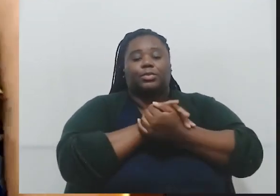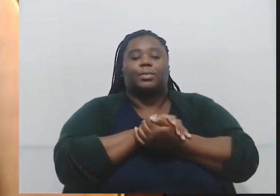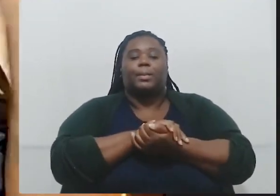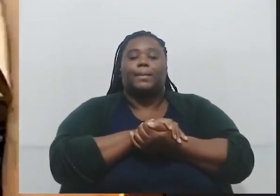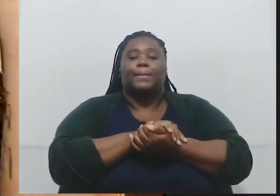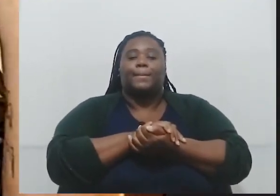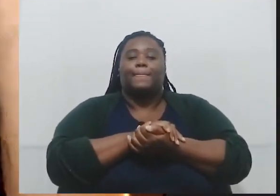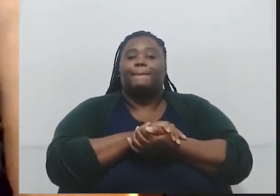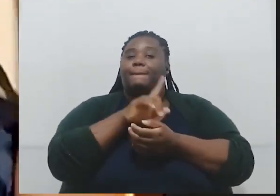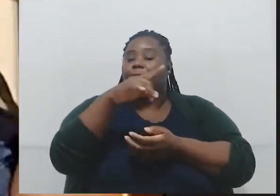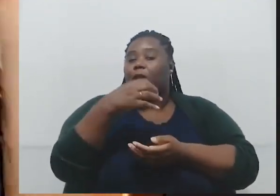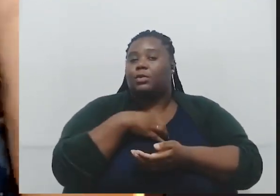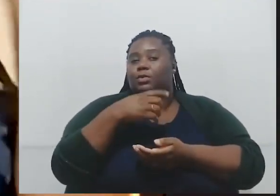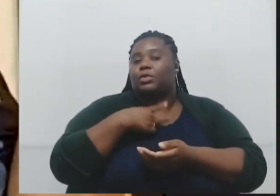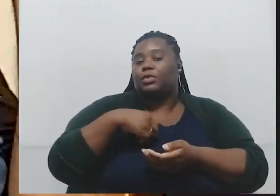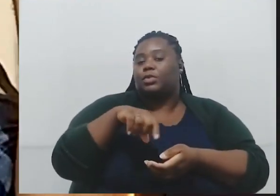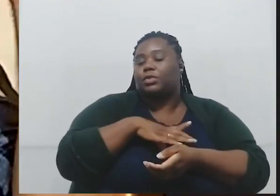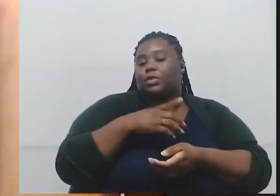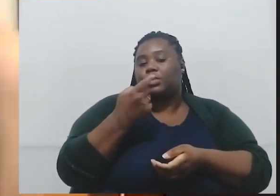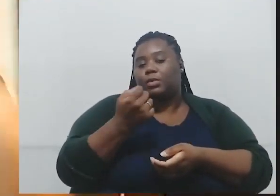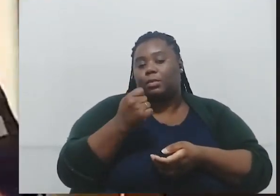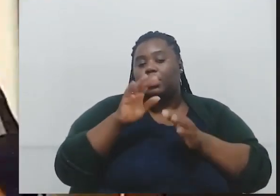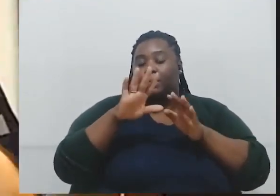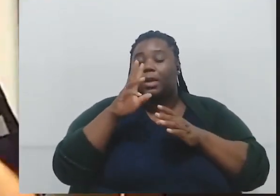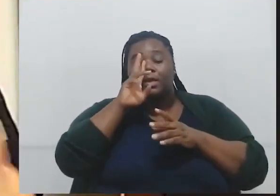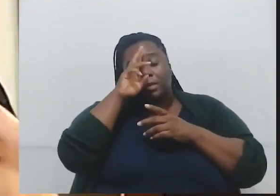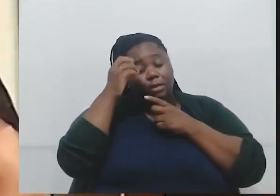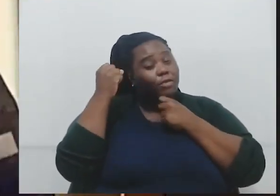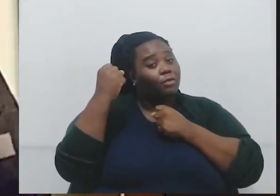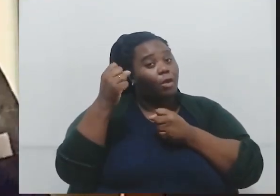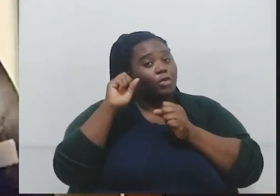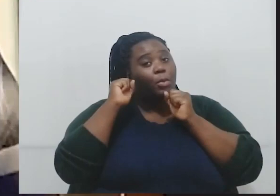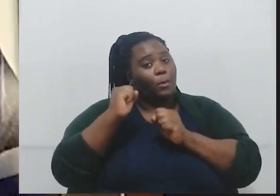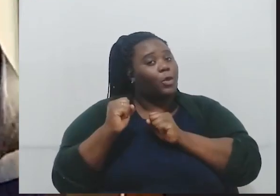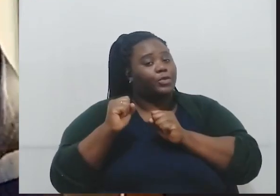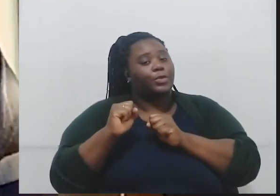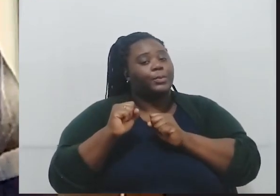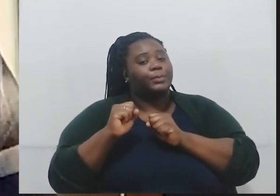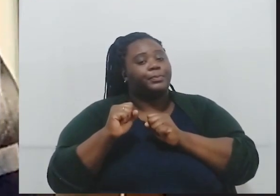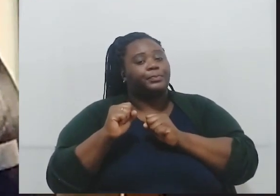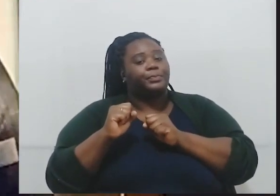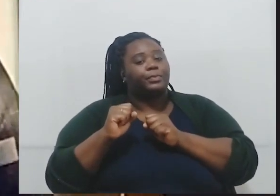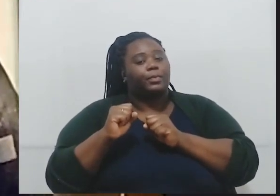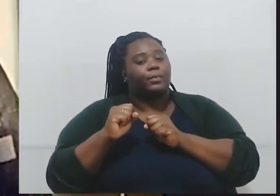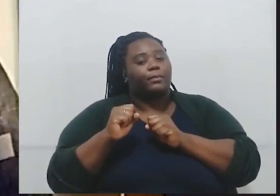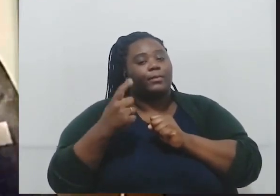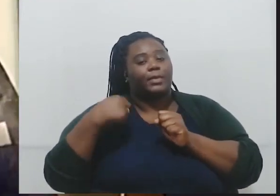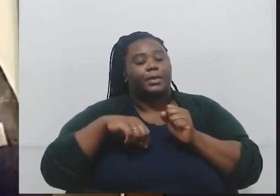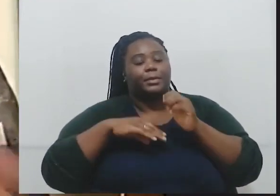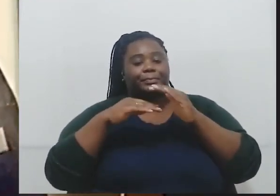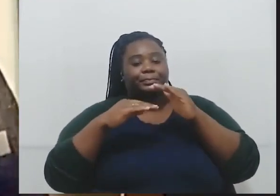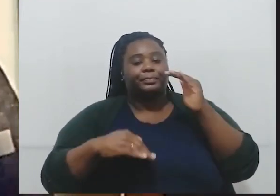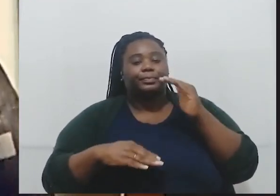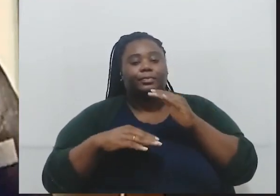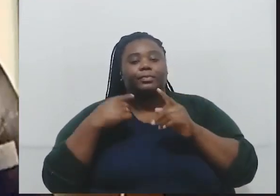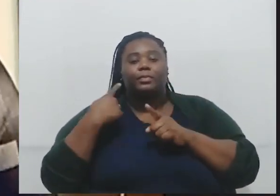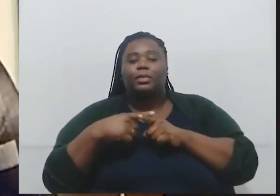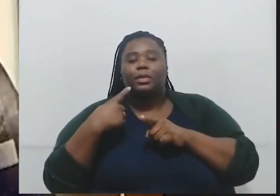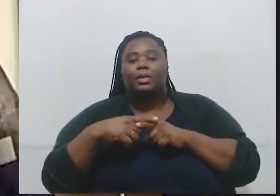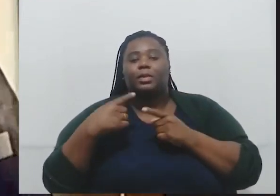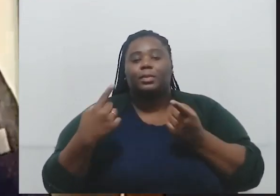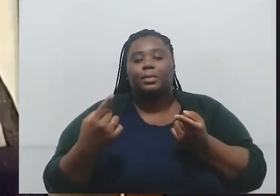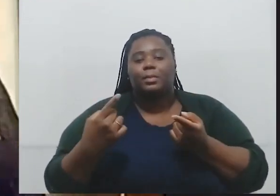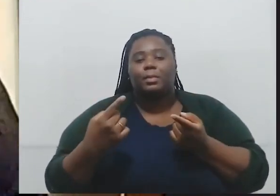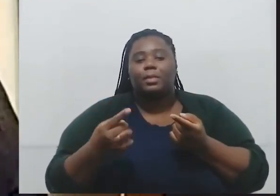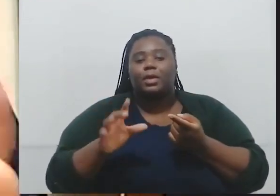a potência dela é a máxima, dessa nossa possibilidade que é mínima, porque, na verdade, a gente é só também artista de teatro, ainda por cima,